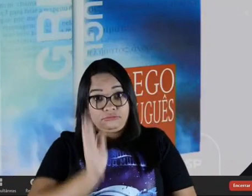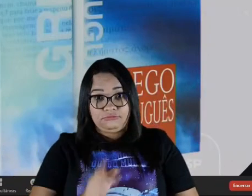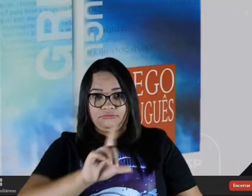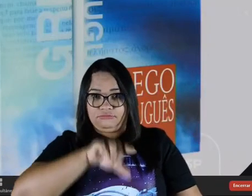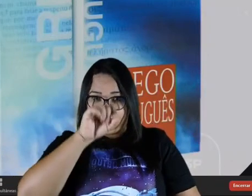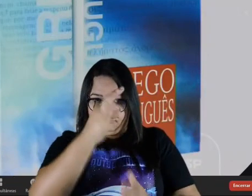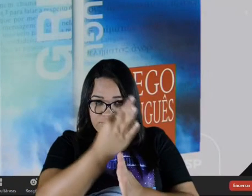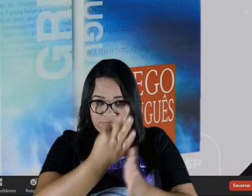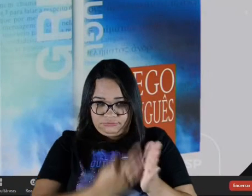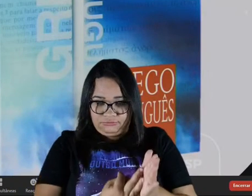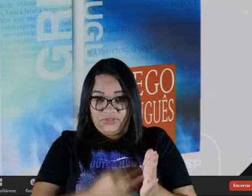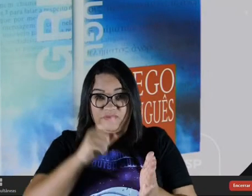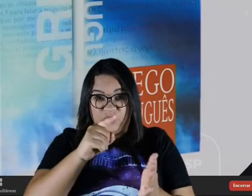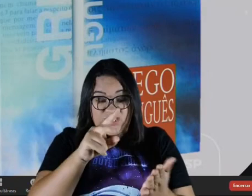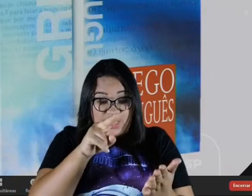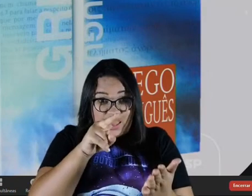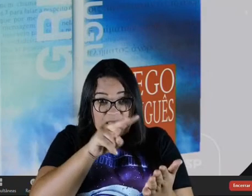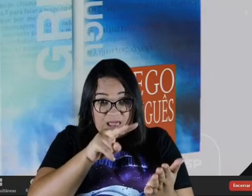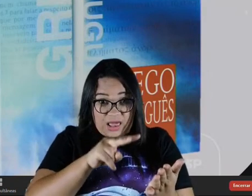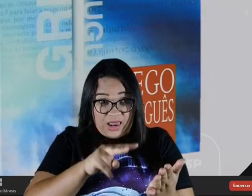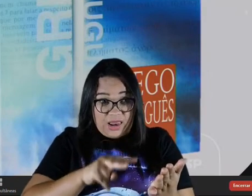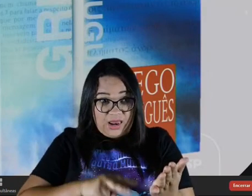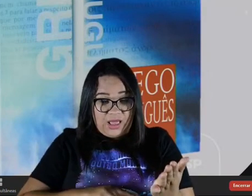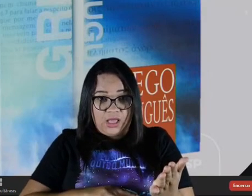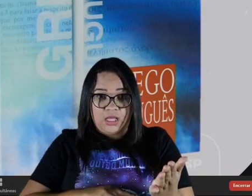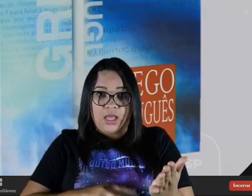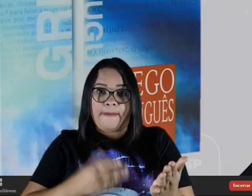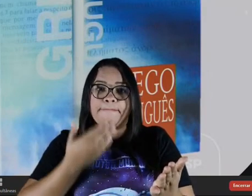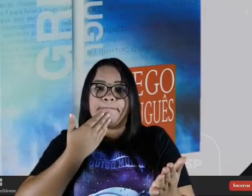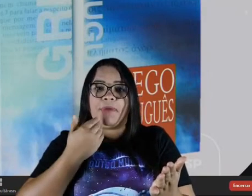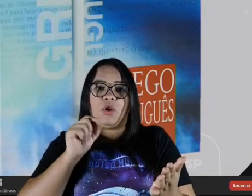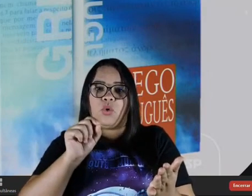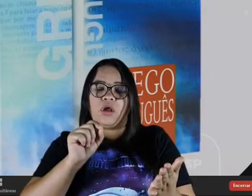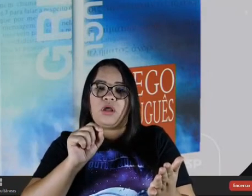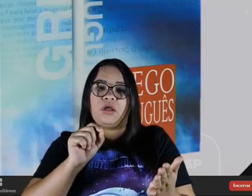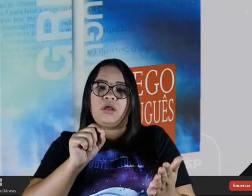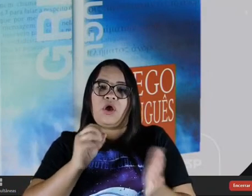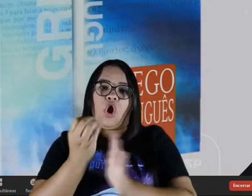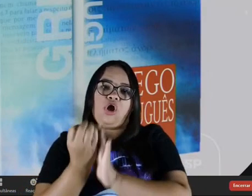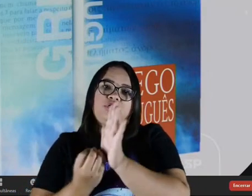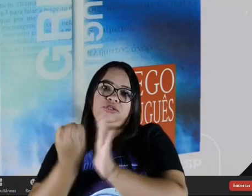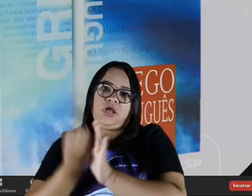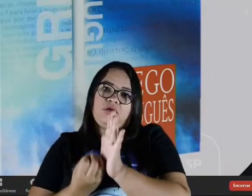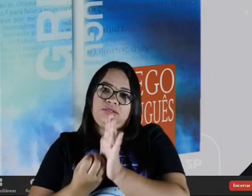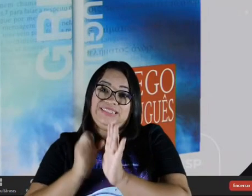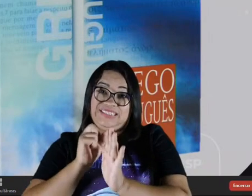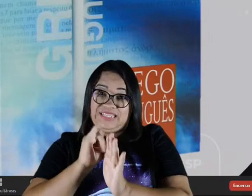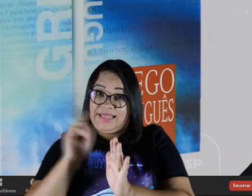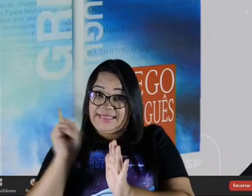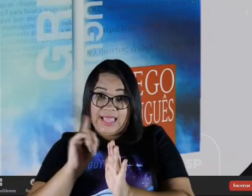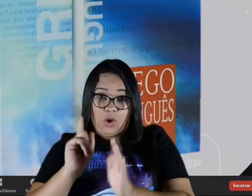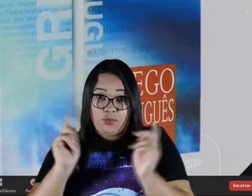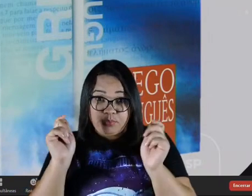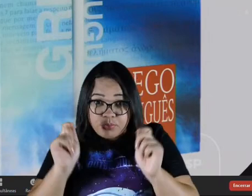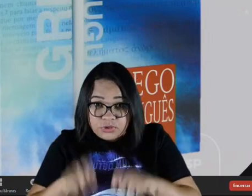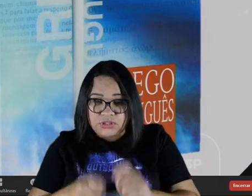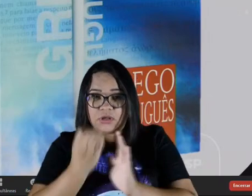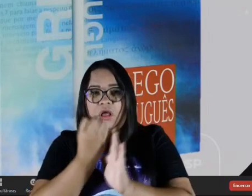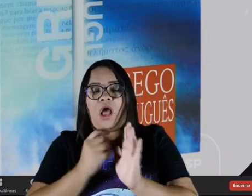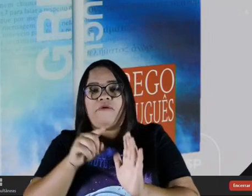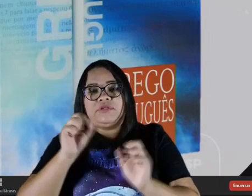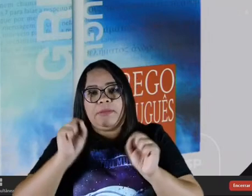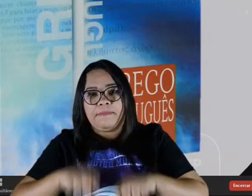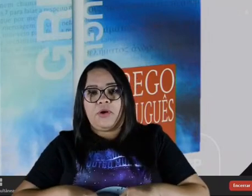texto, leia o texto, se possível, nos originais. Se não for possível nos originais, pelo menos no maior número de versões